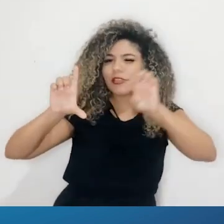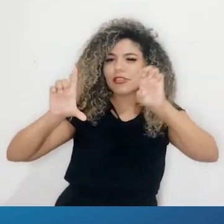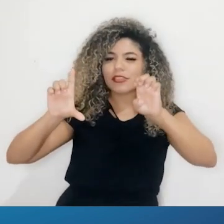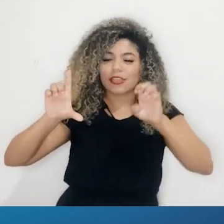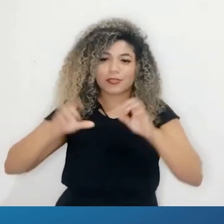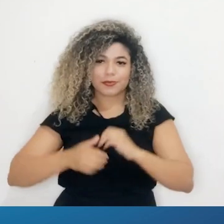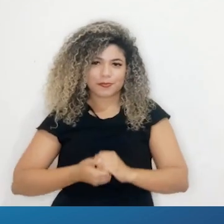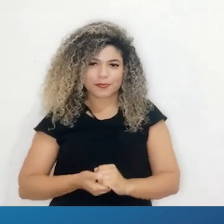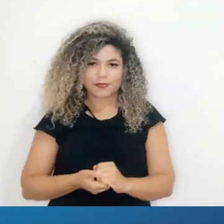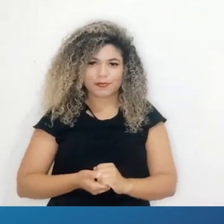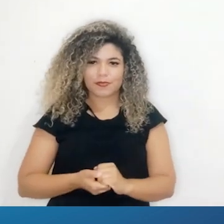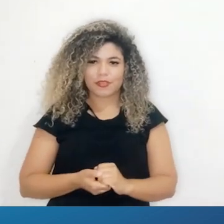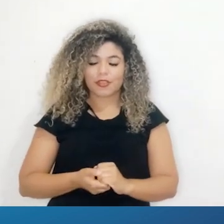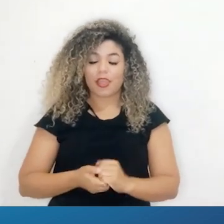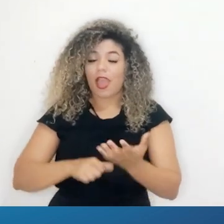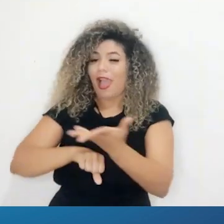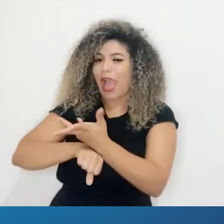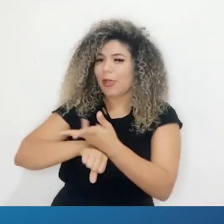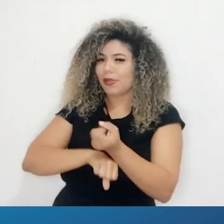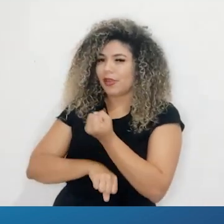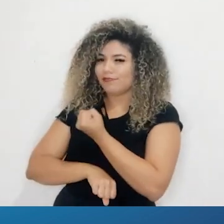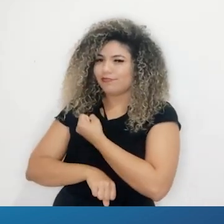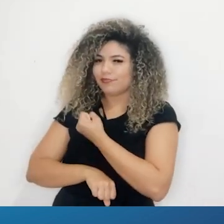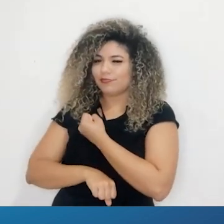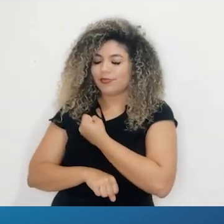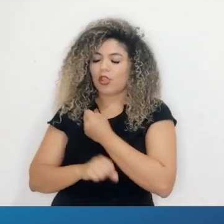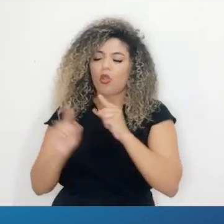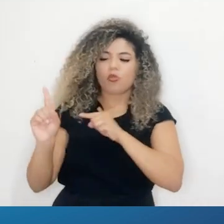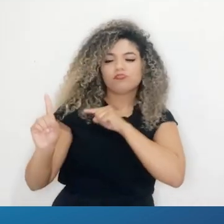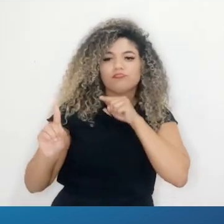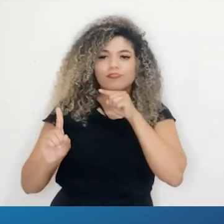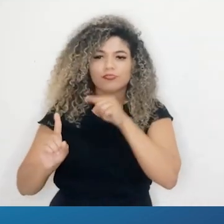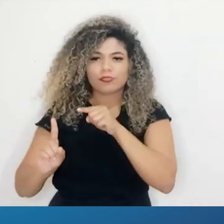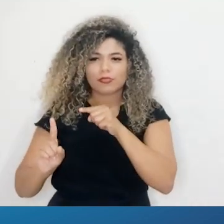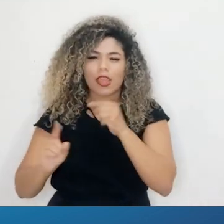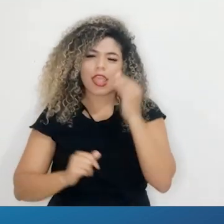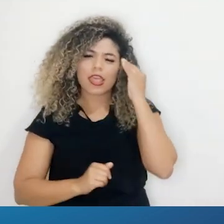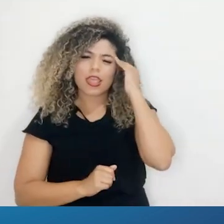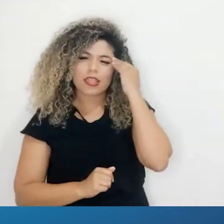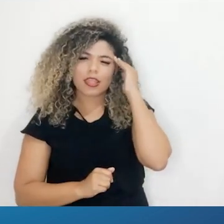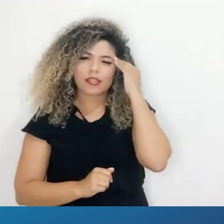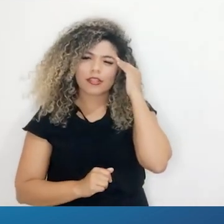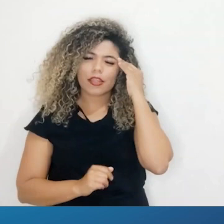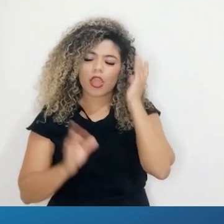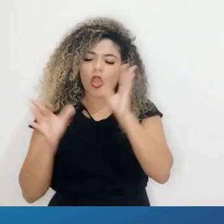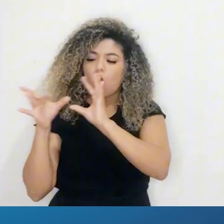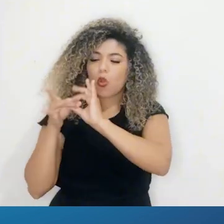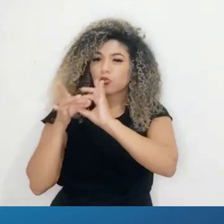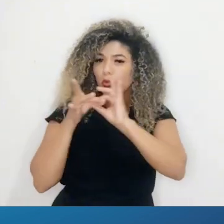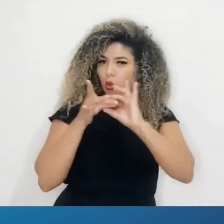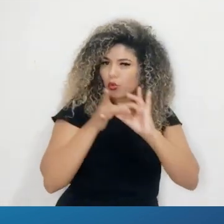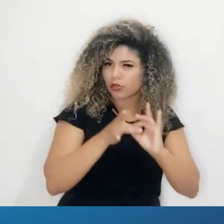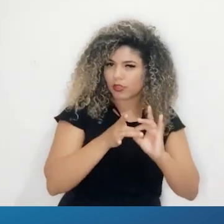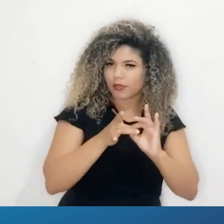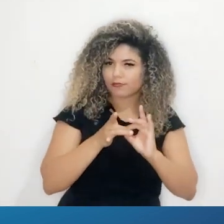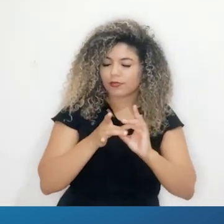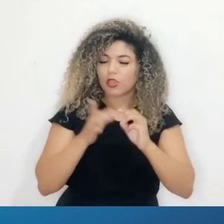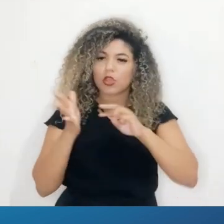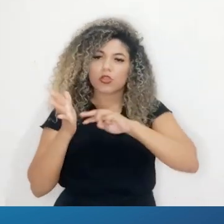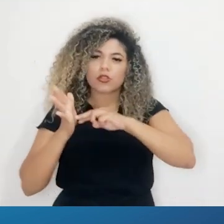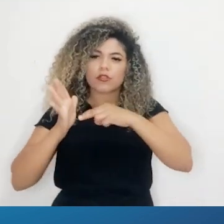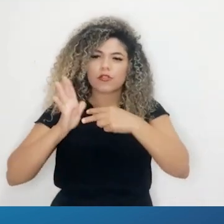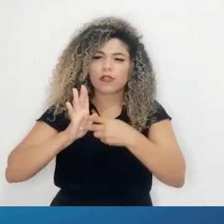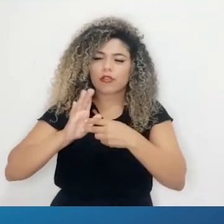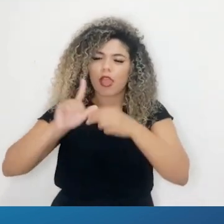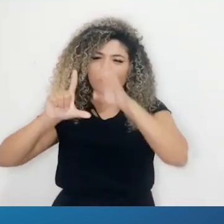estatística o código e habilidade tem como objetivo compreender em contextos significativos o significado de